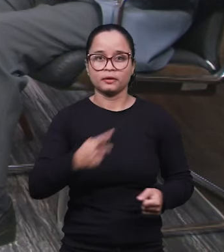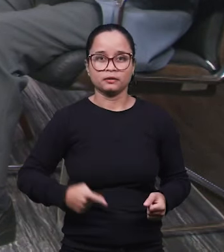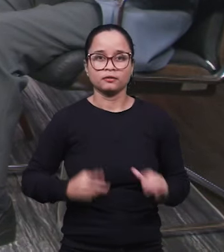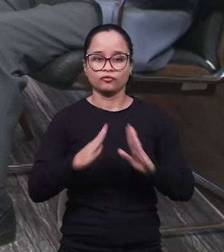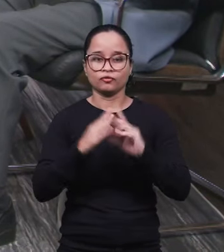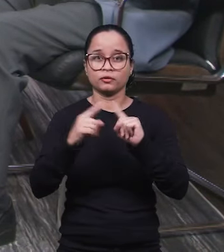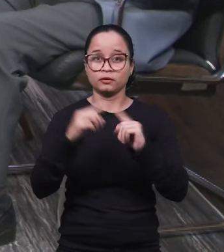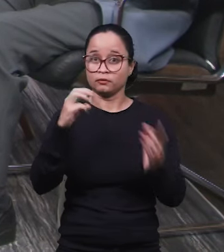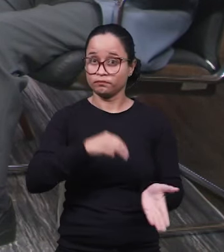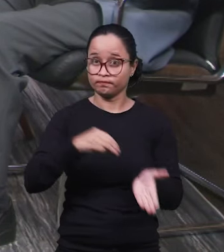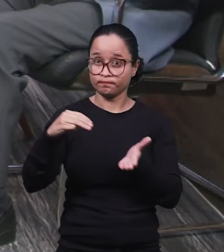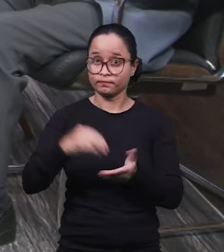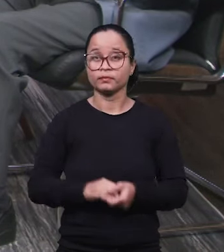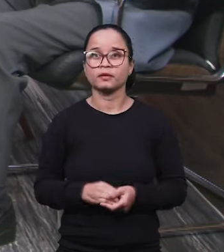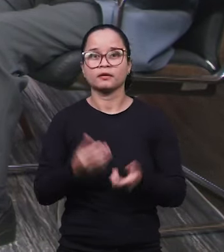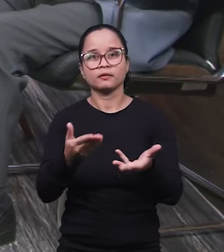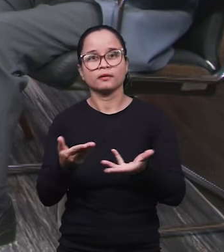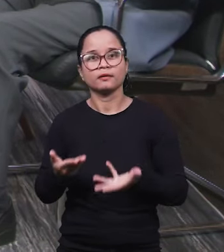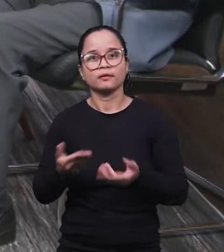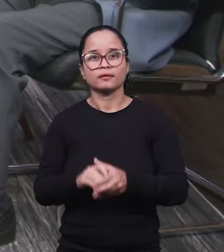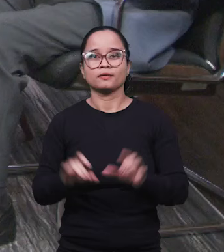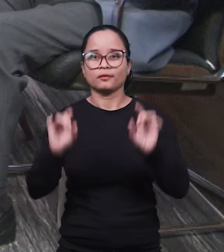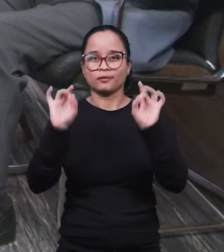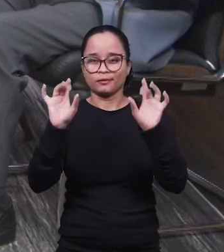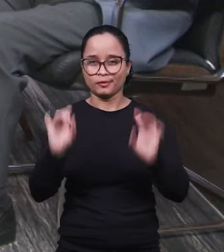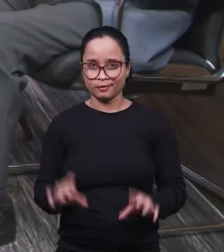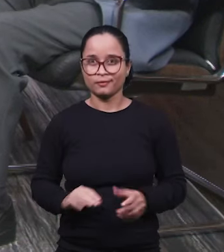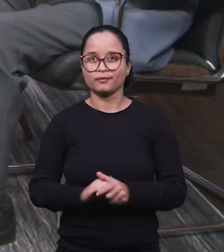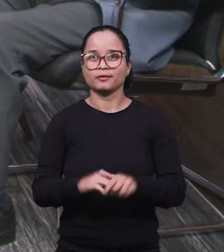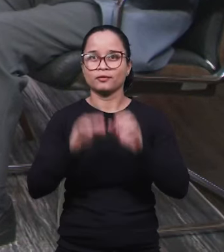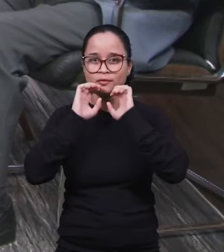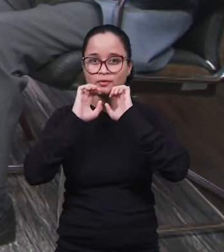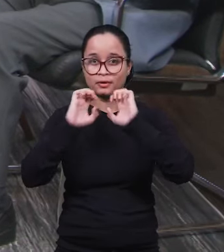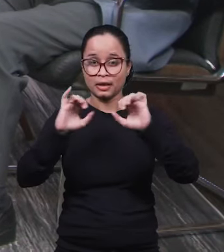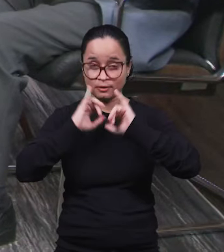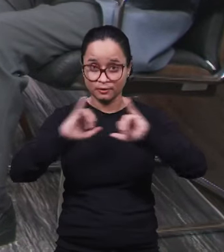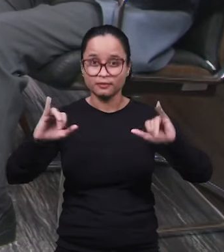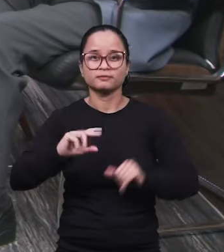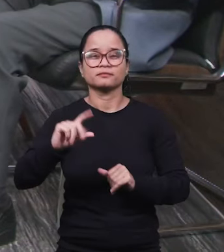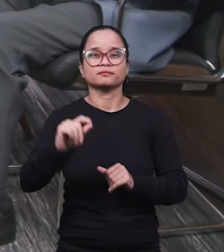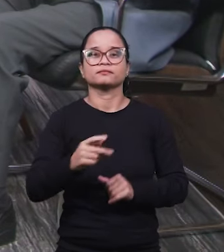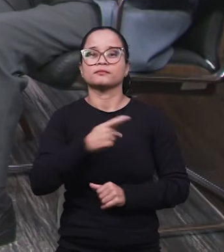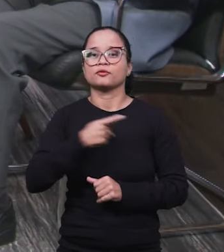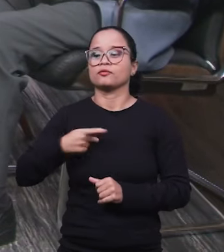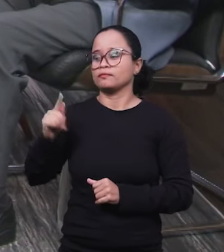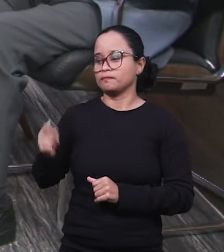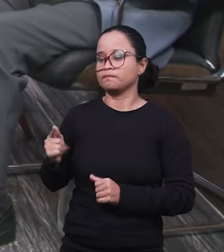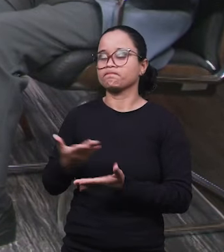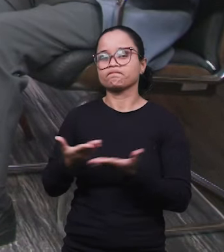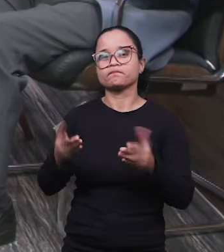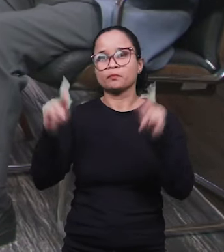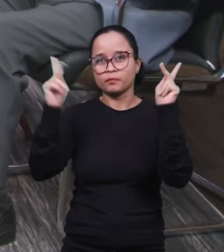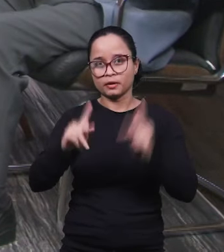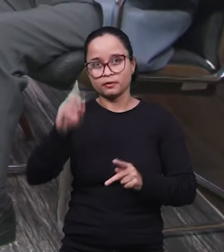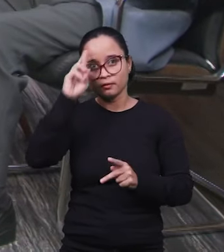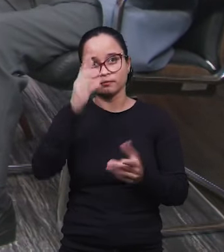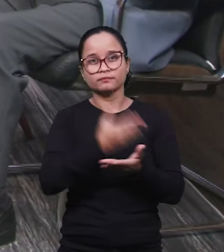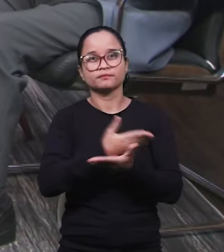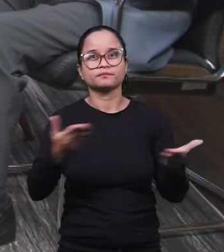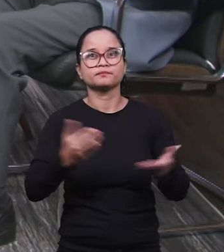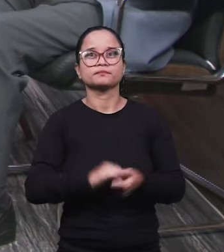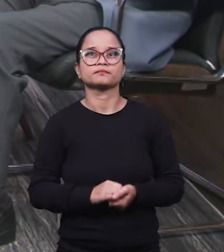Maranata, está aqui como nosso convidado especial do Anunciando o Evangelho Eterno. Pastor Gedeuti, a paz do Senhor. A paz do Senhor a todos,